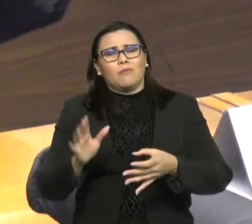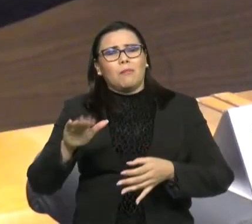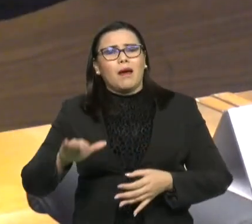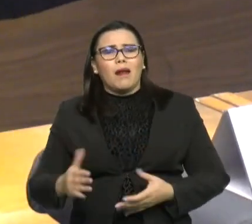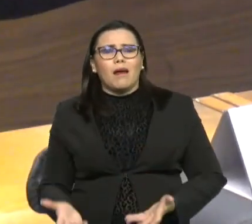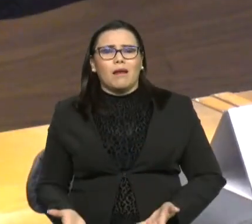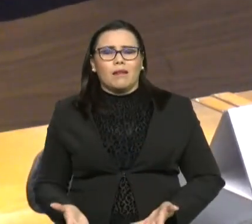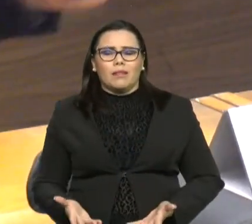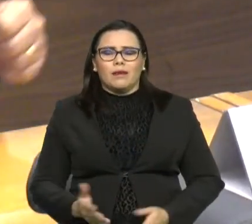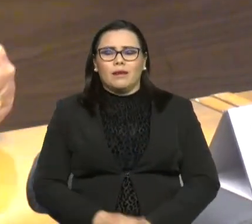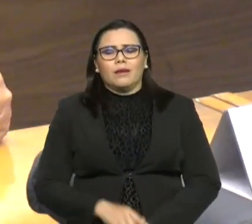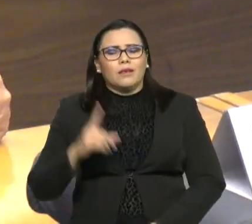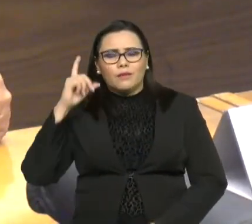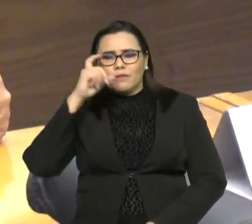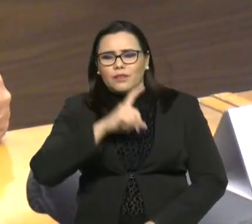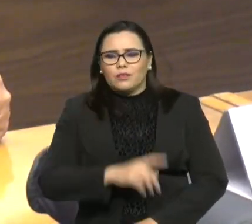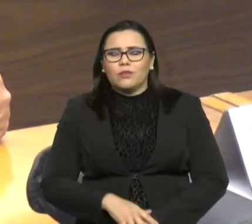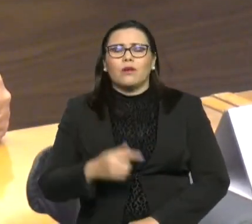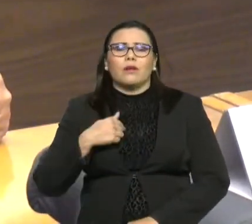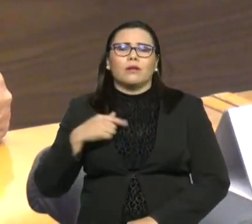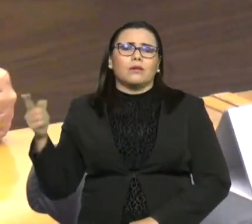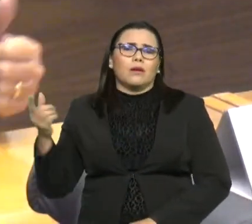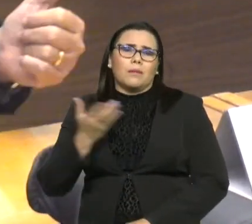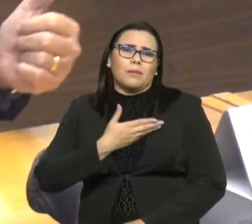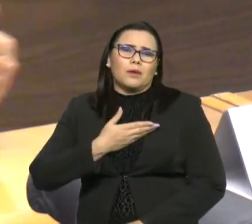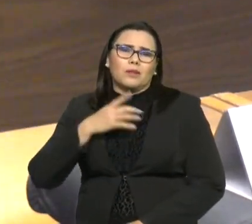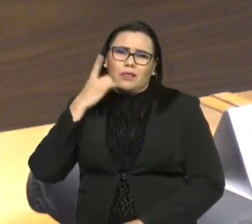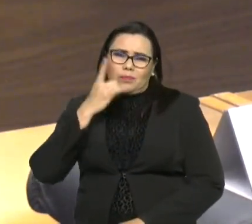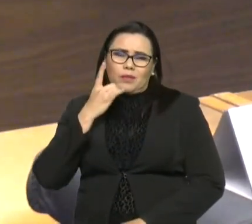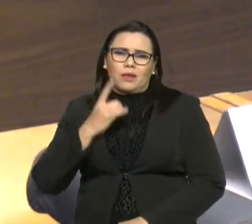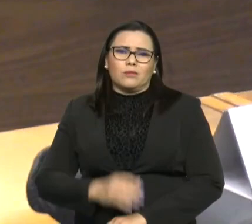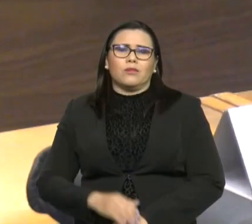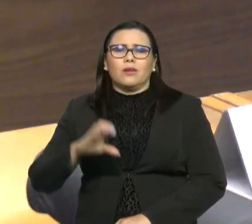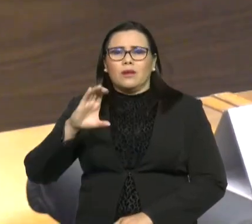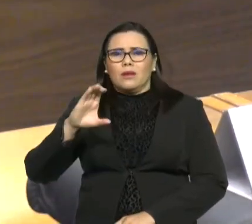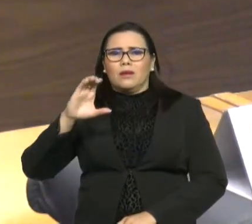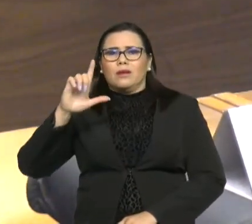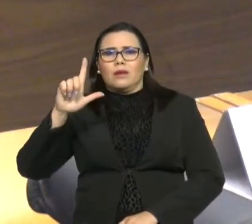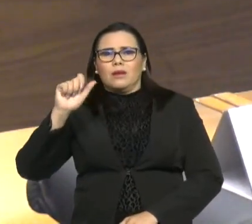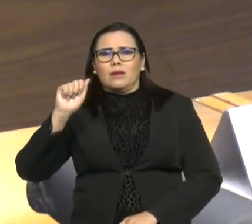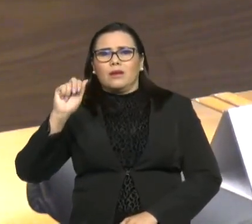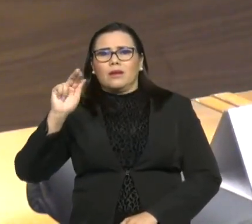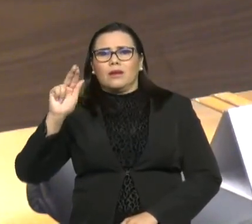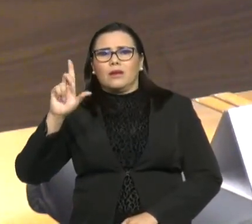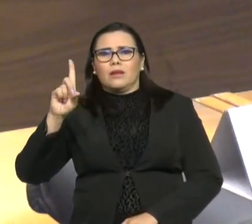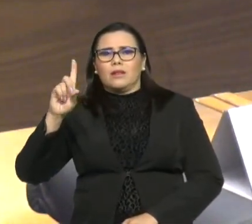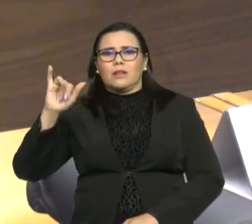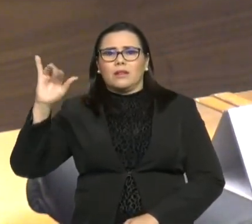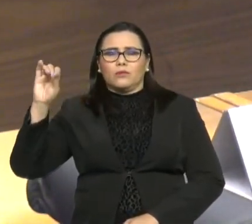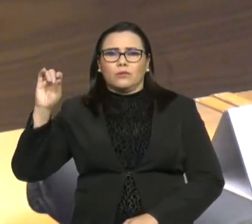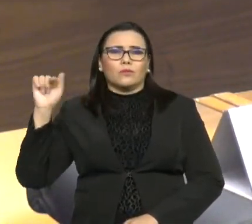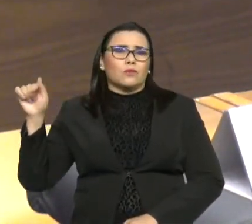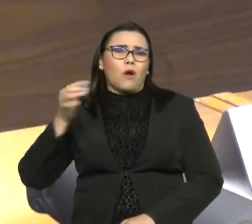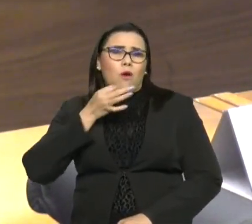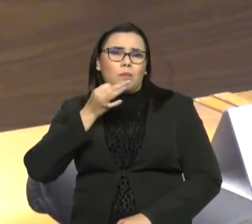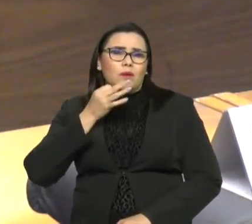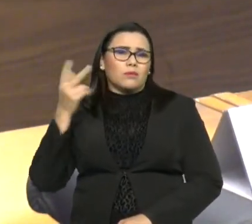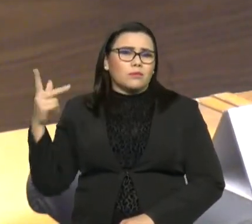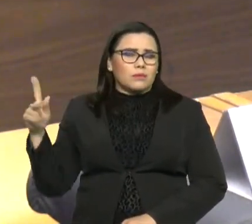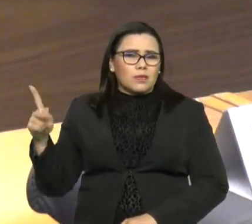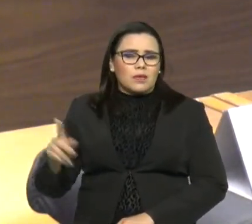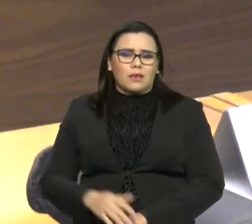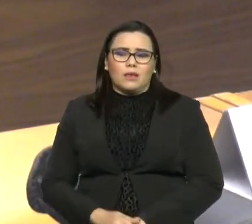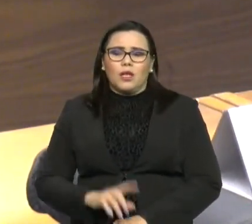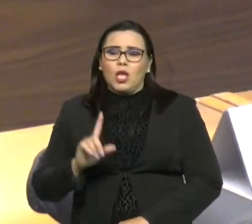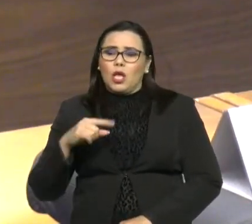como sugeriu aqui o nosso colega deputado Cláudio, que a gente traga para essa casa como fórum